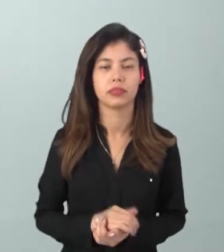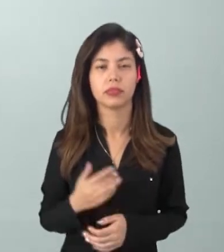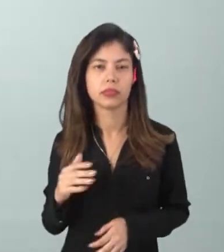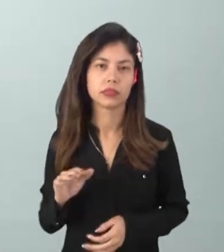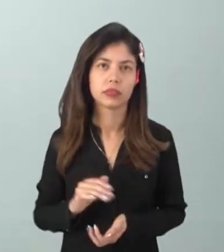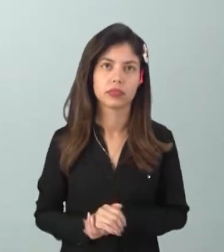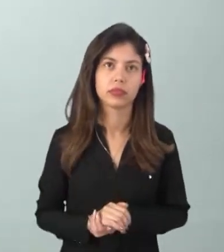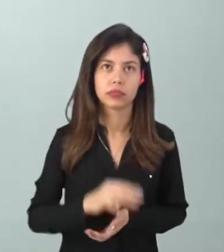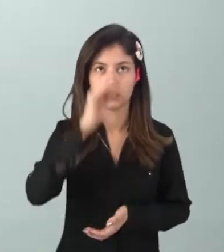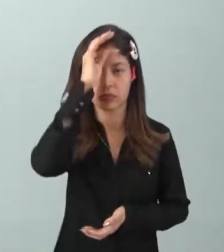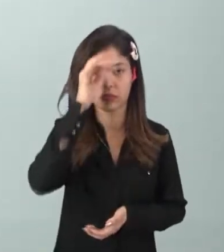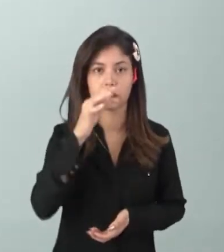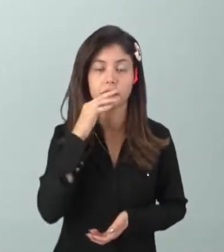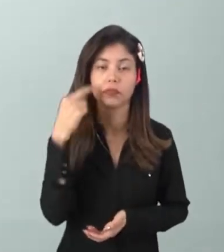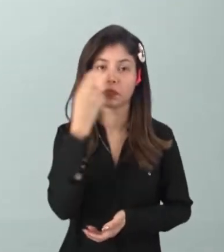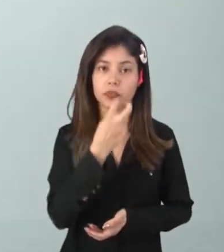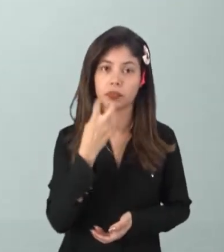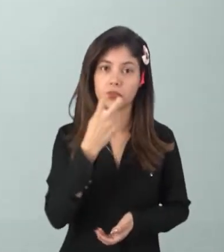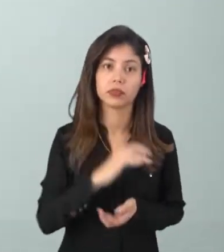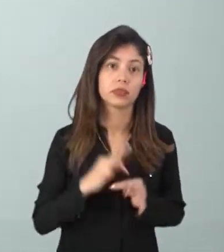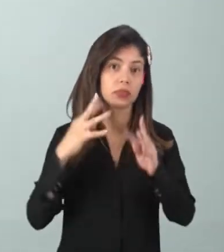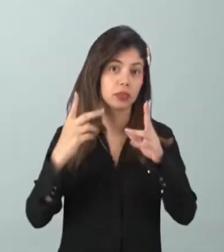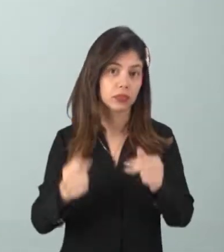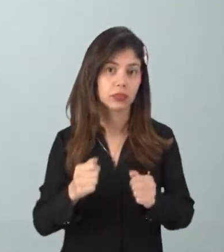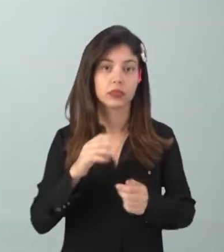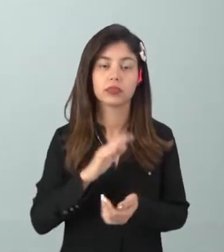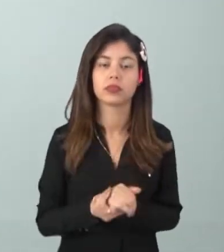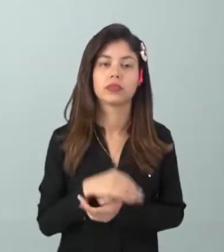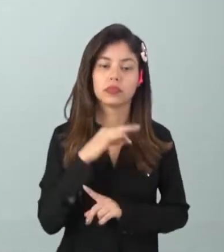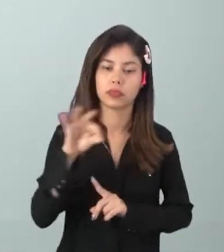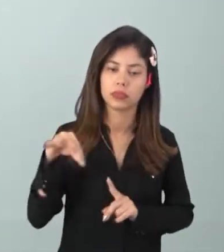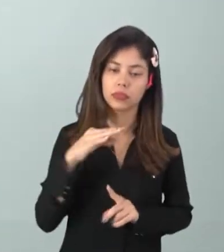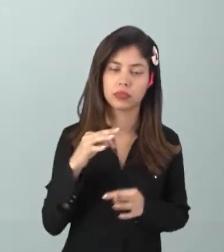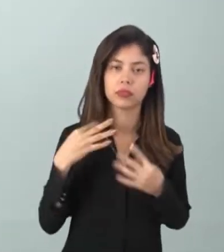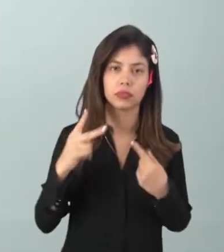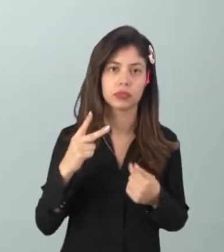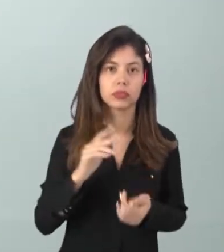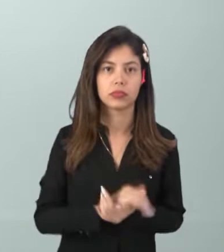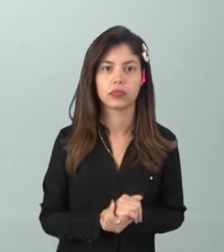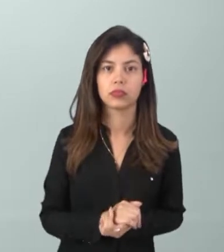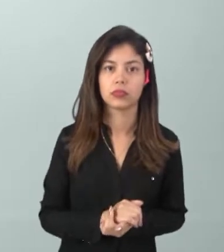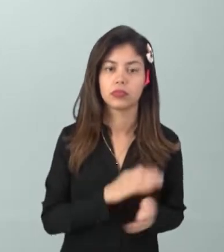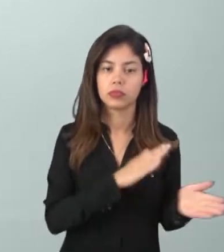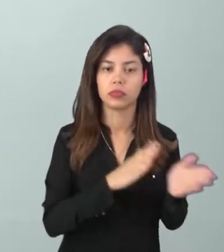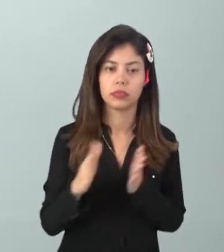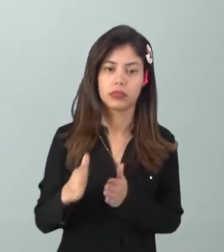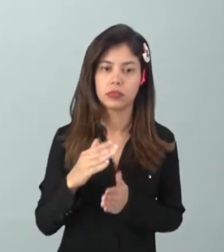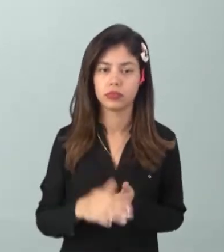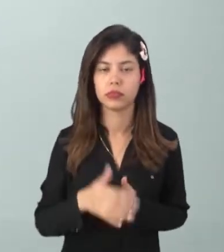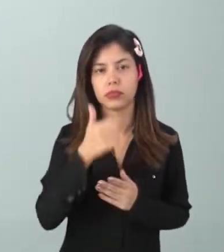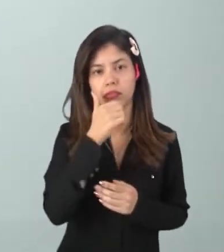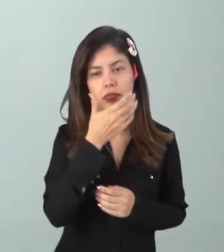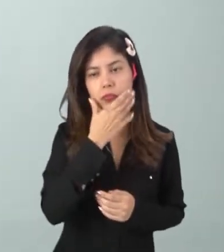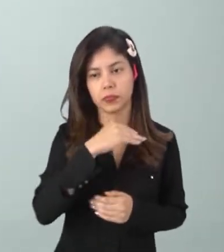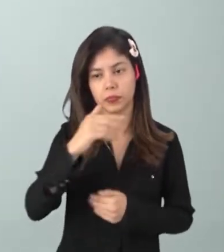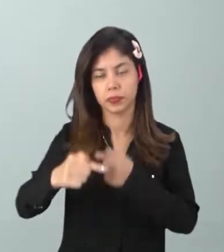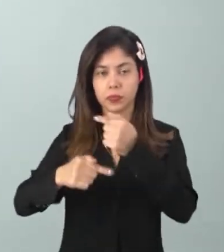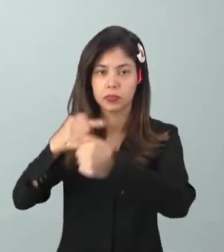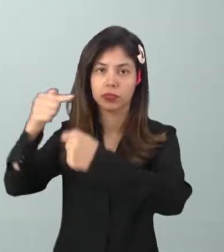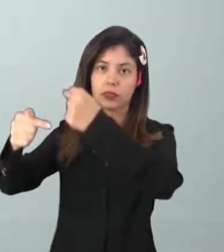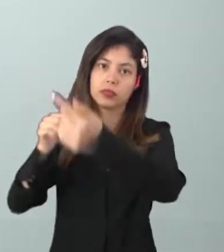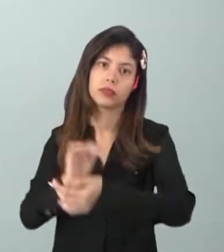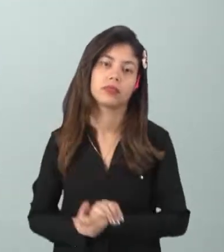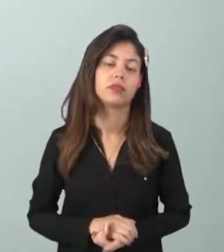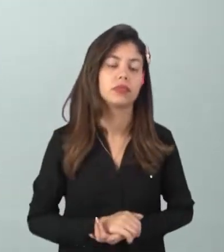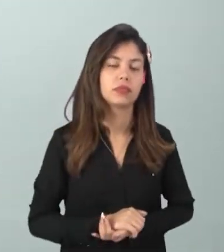praticamente nas tradições orais, ou seja, todo o conhecimento espiritual que eles têm é perpassado de pai para filho e assim